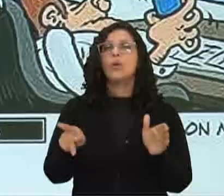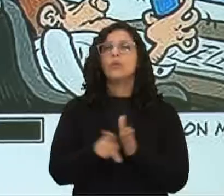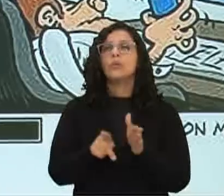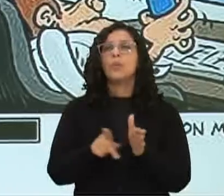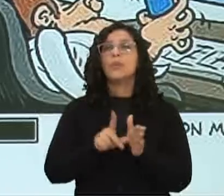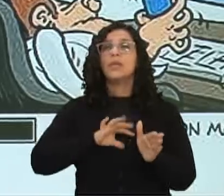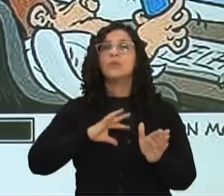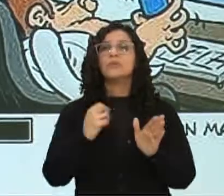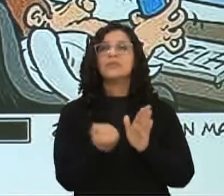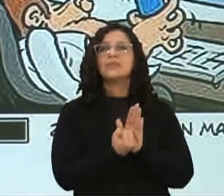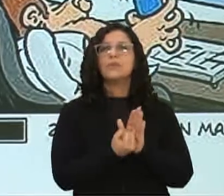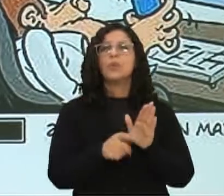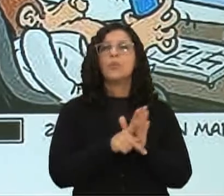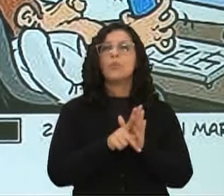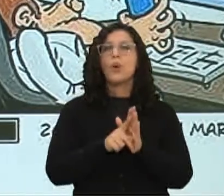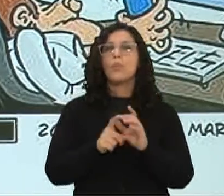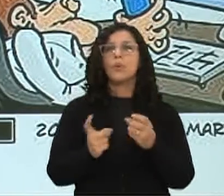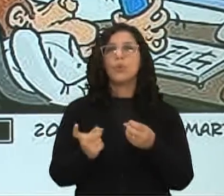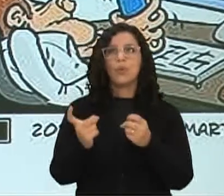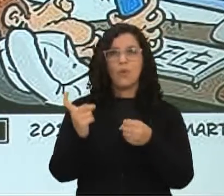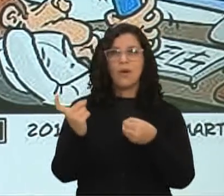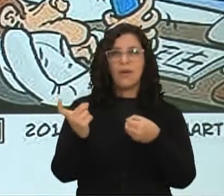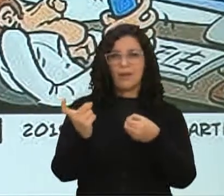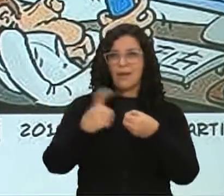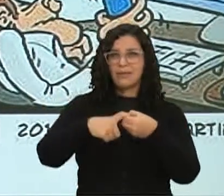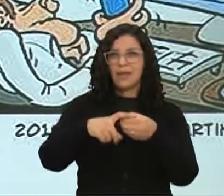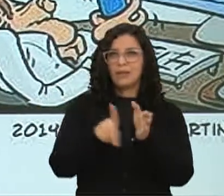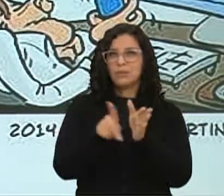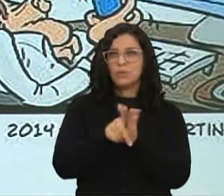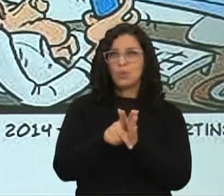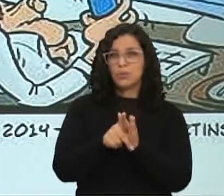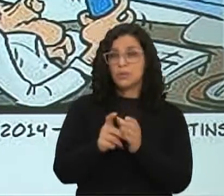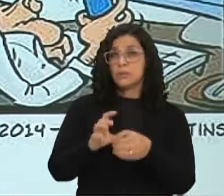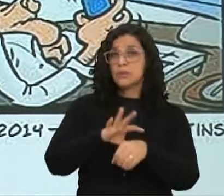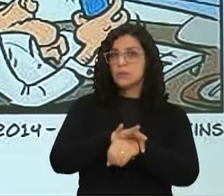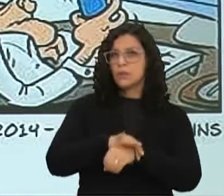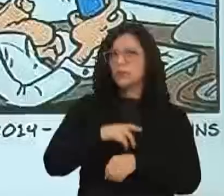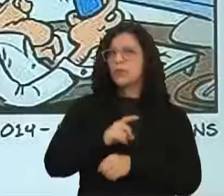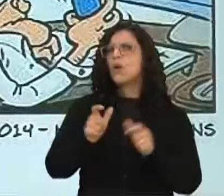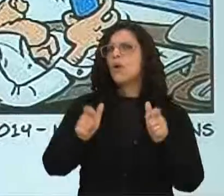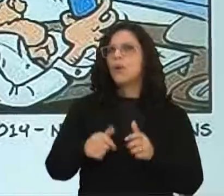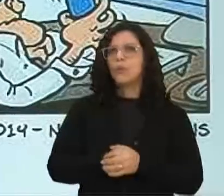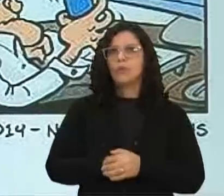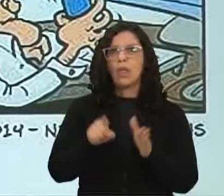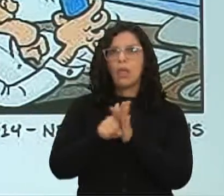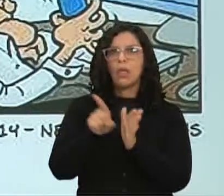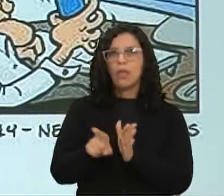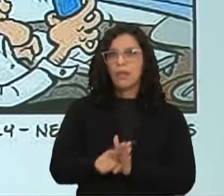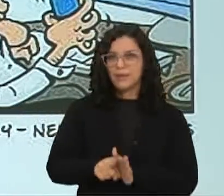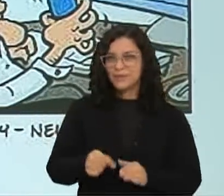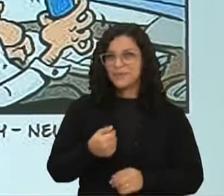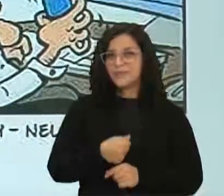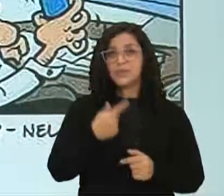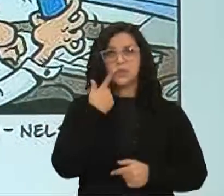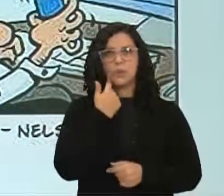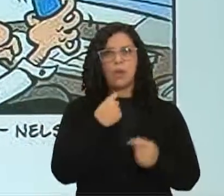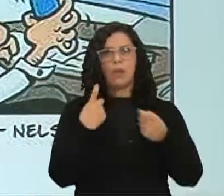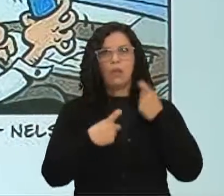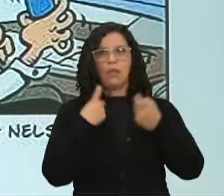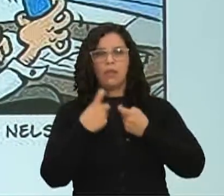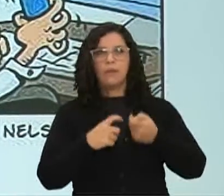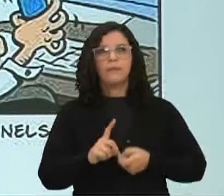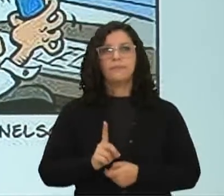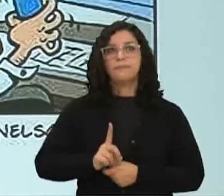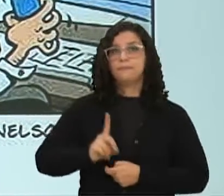o sinal lá, o cadeadinho de segurança? E aí, ó, ele já está todo preocupado, todo